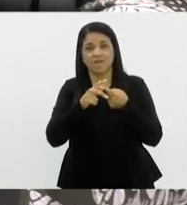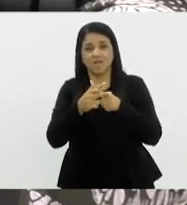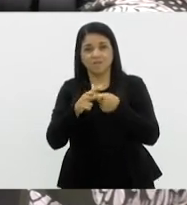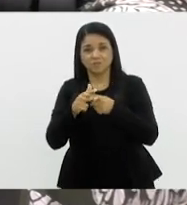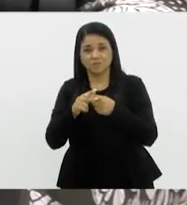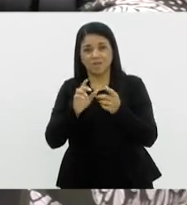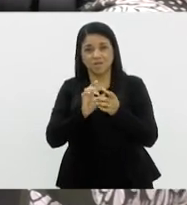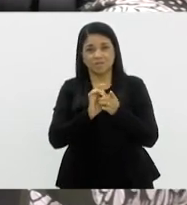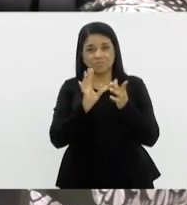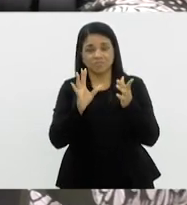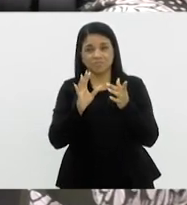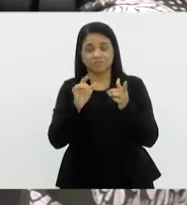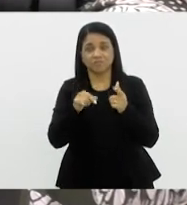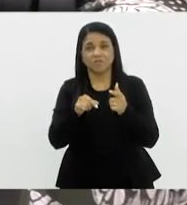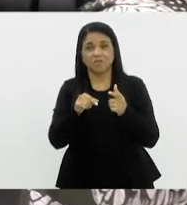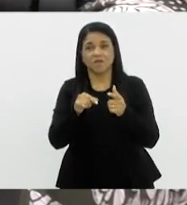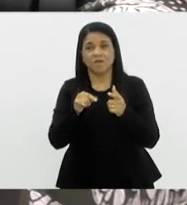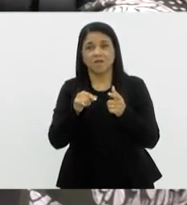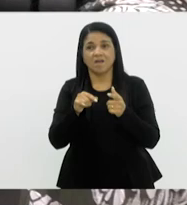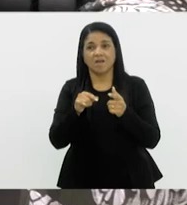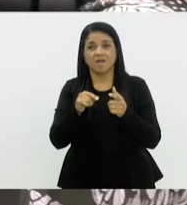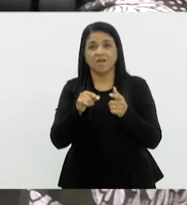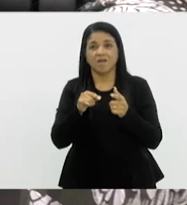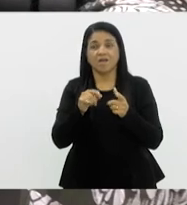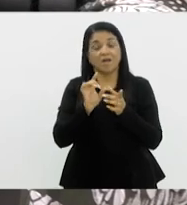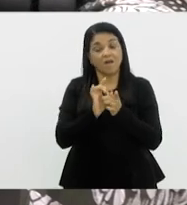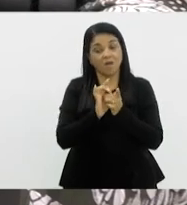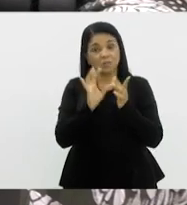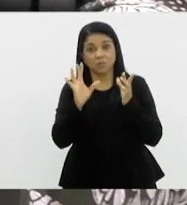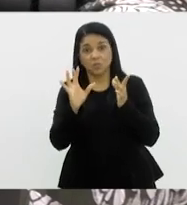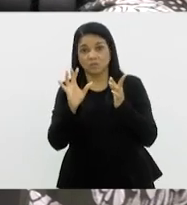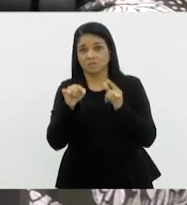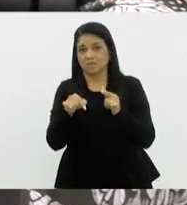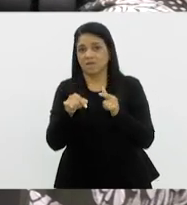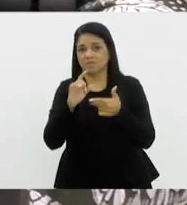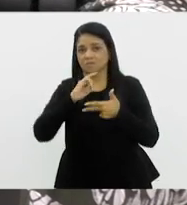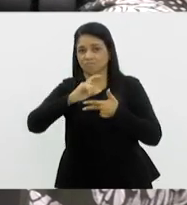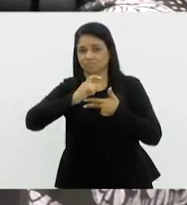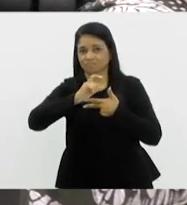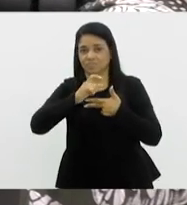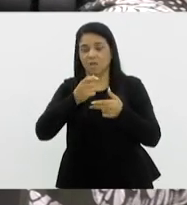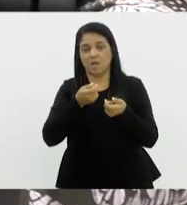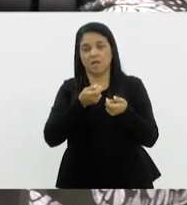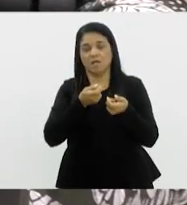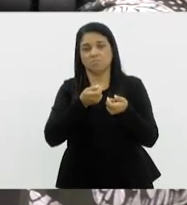É, fica o Poder Executivo autorizado a reajustar.